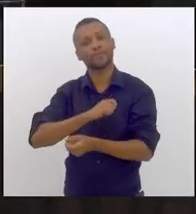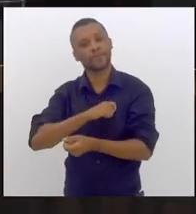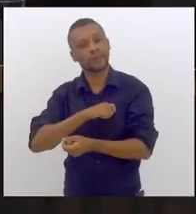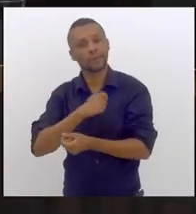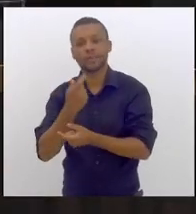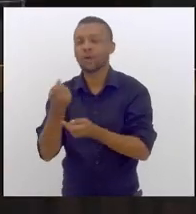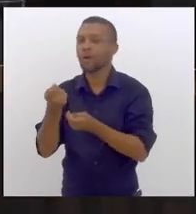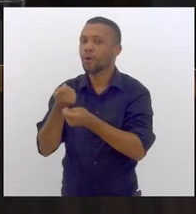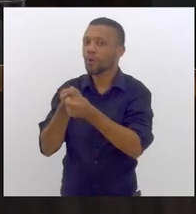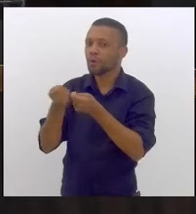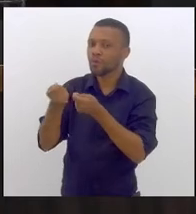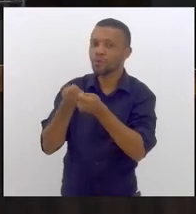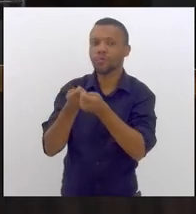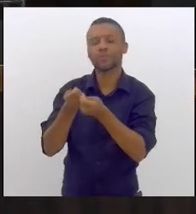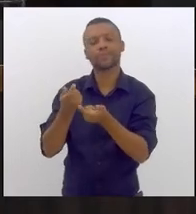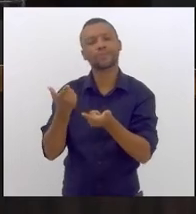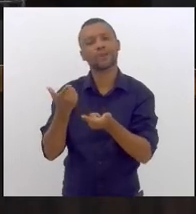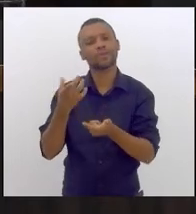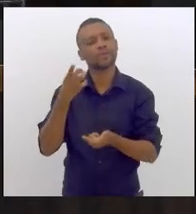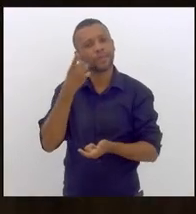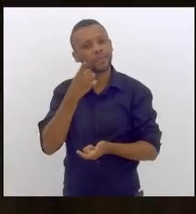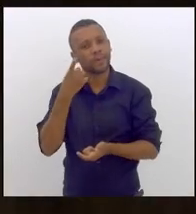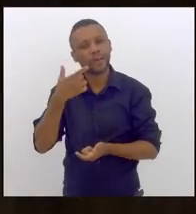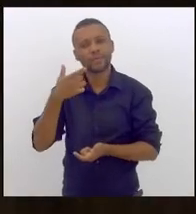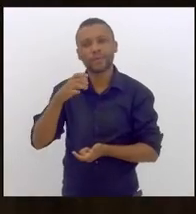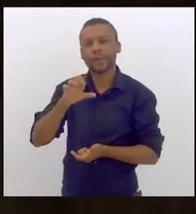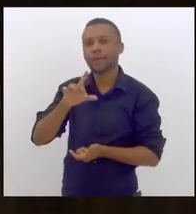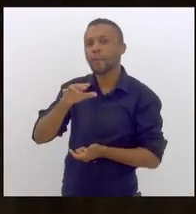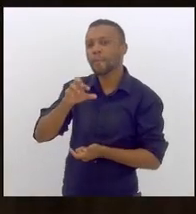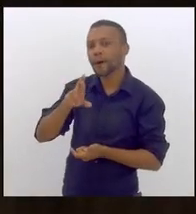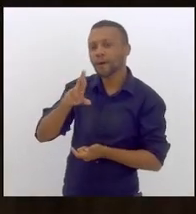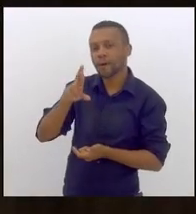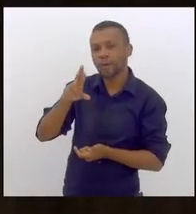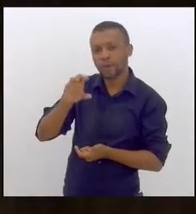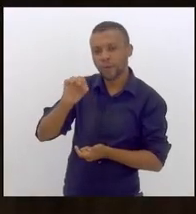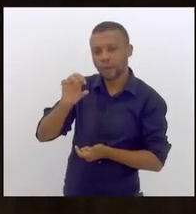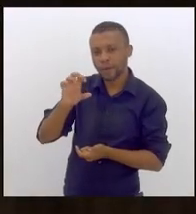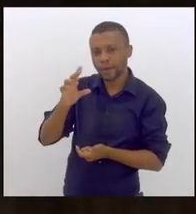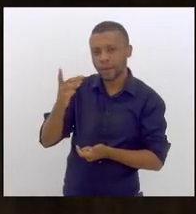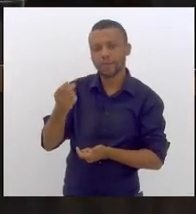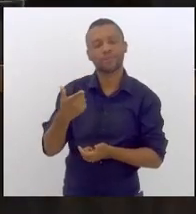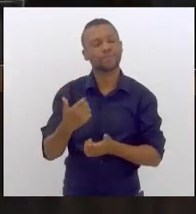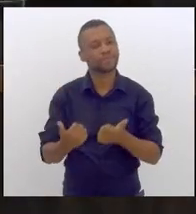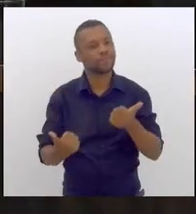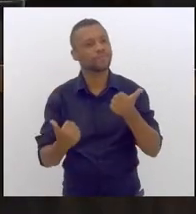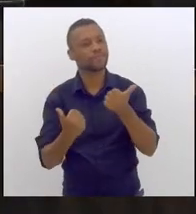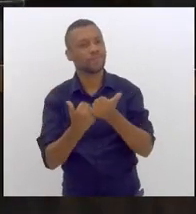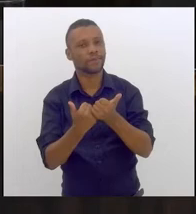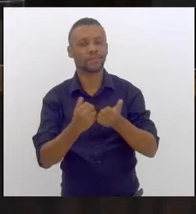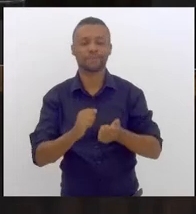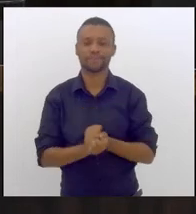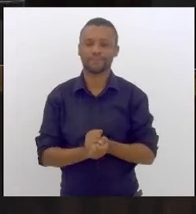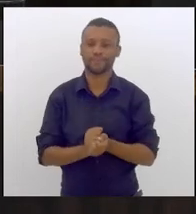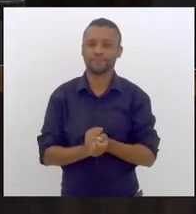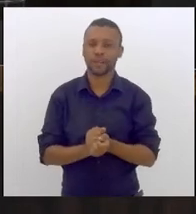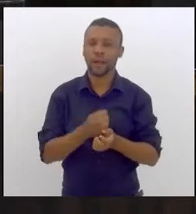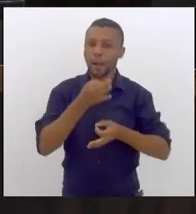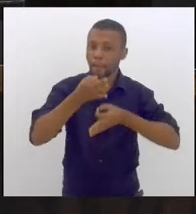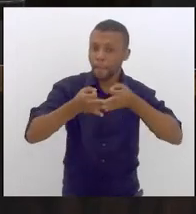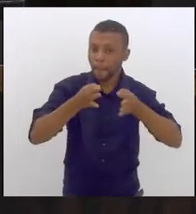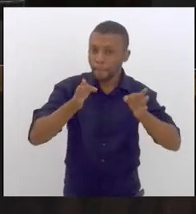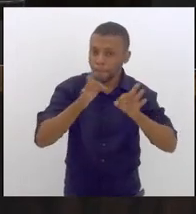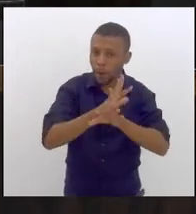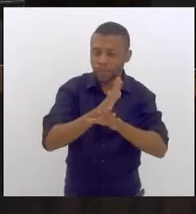o nosso queridíssimo deputado Eliomar Coelho. Favorável, presidenta. Com os pareceres emitidos,